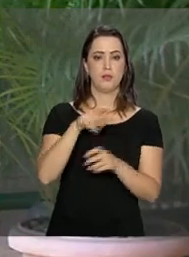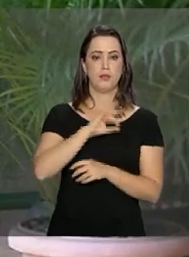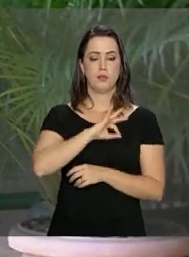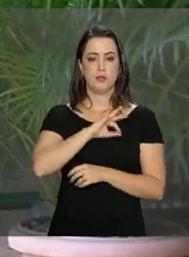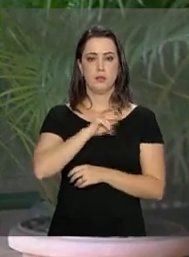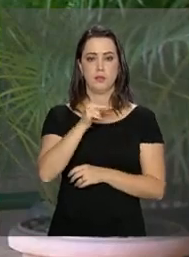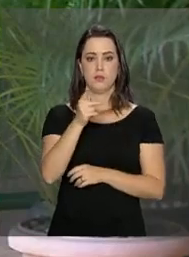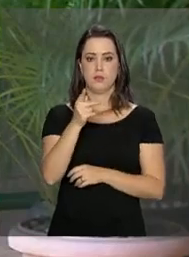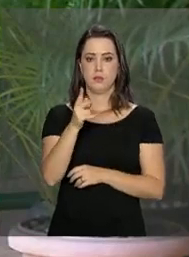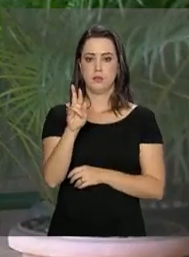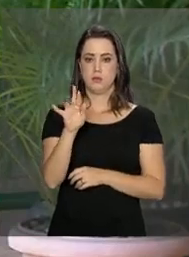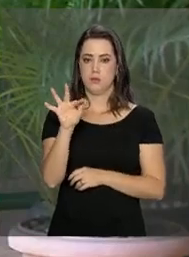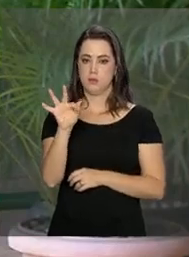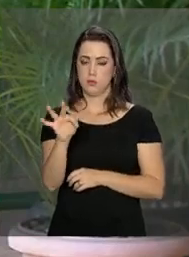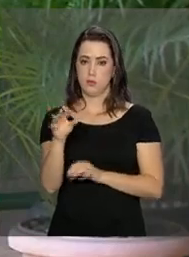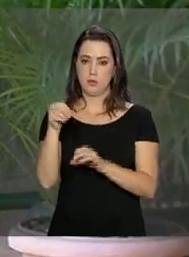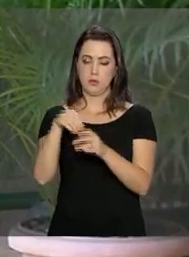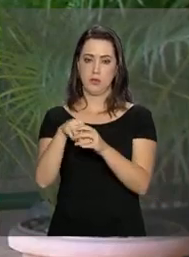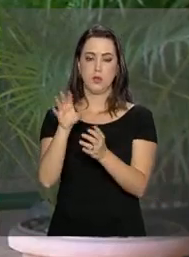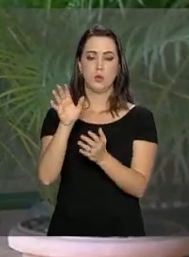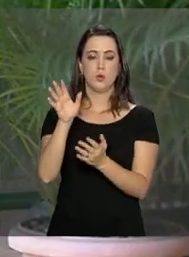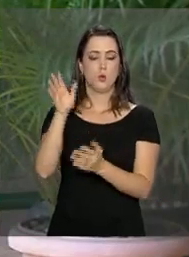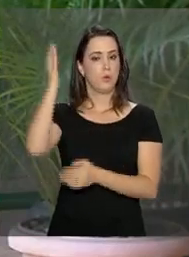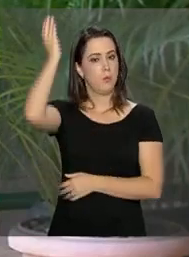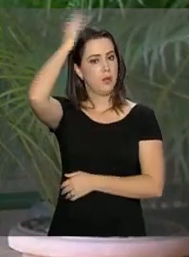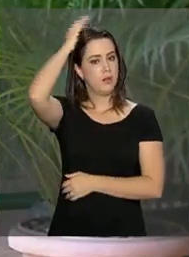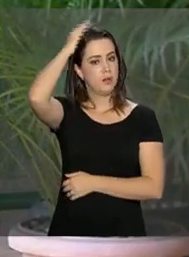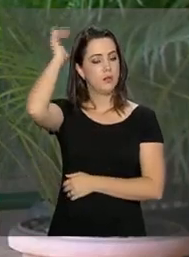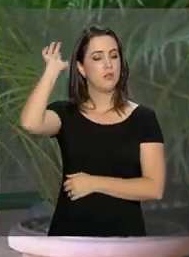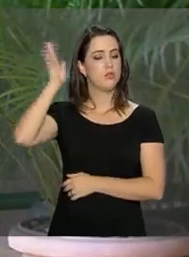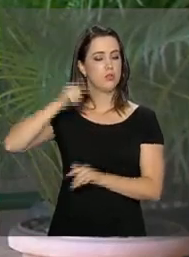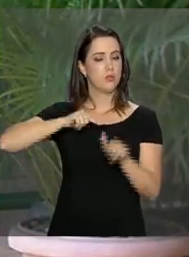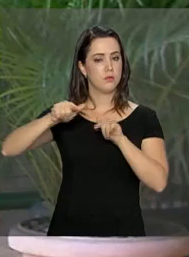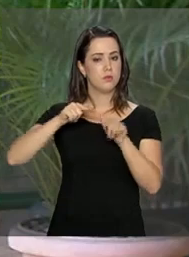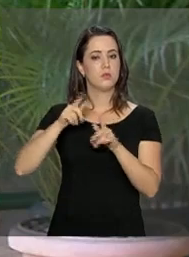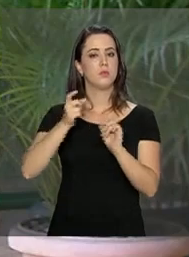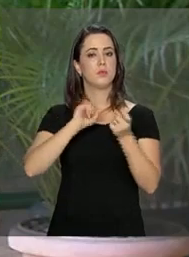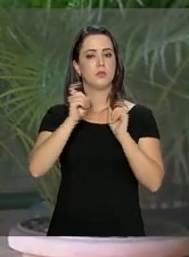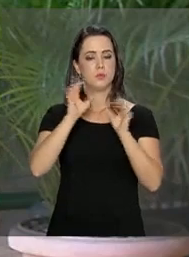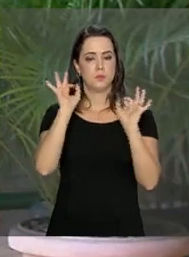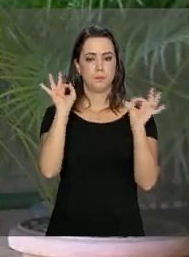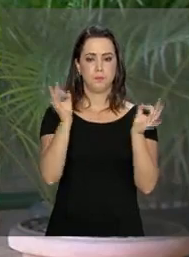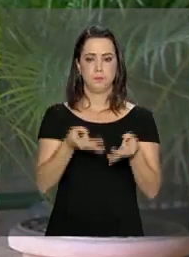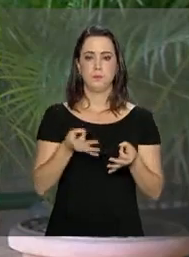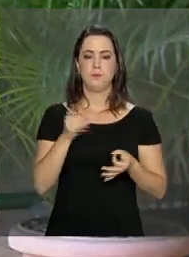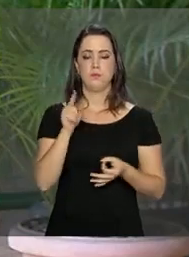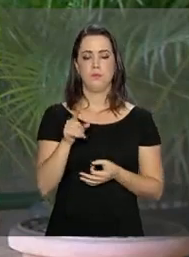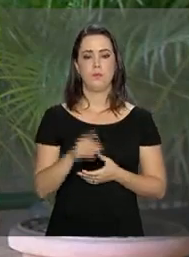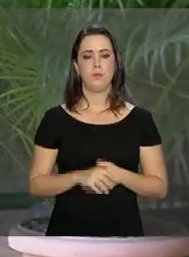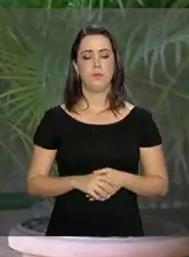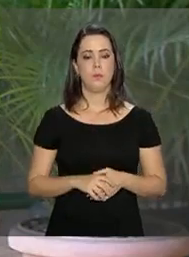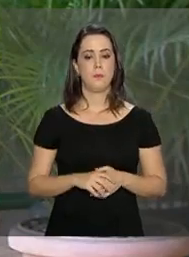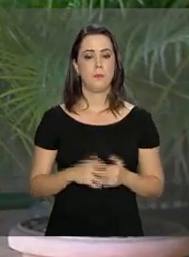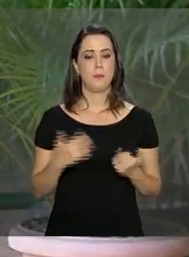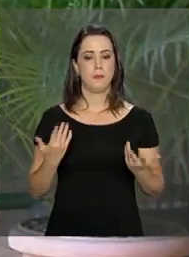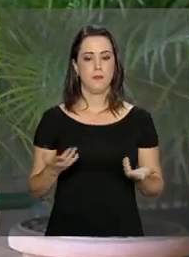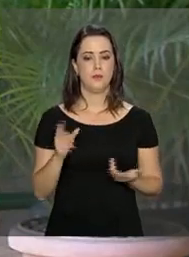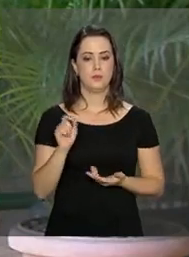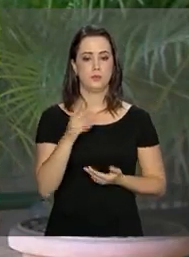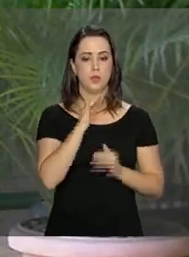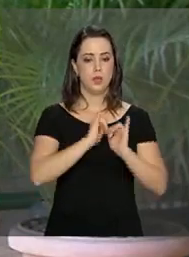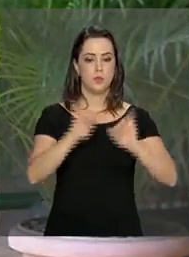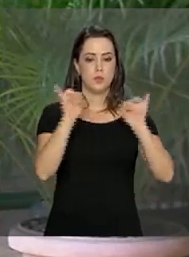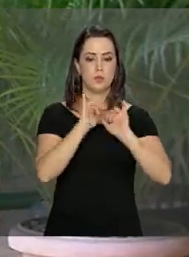paraná é policial de carreira e tem experiência em gestão segundo o futuro ministro sergio moro que